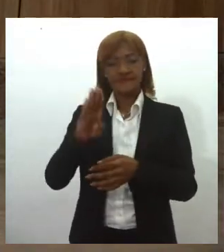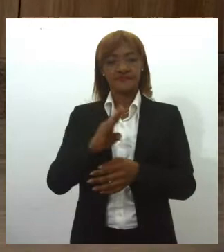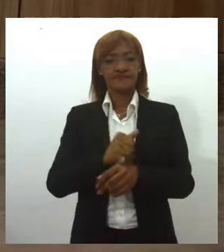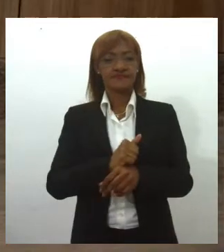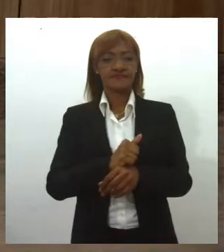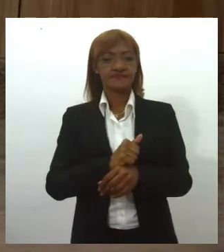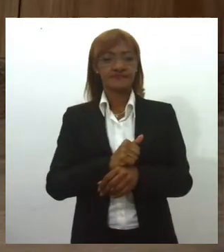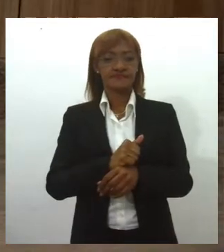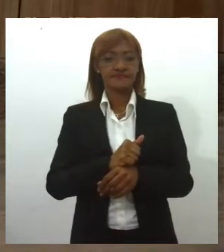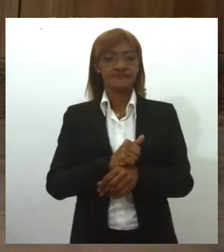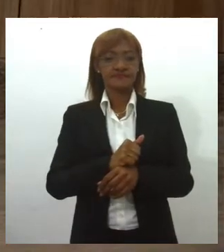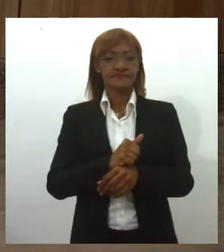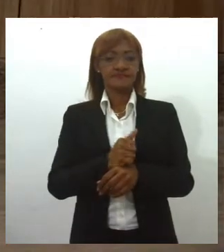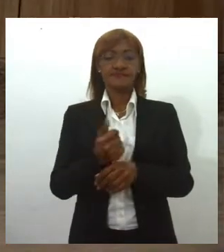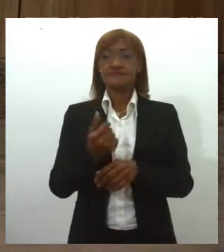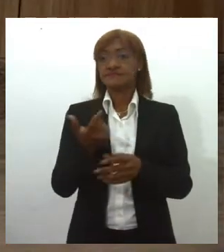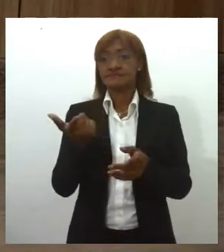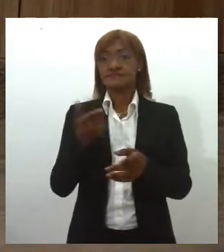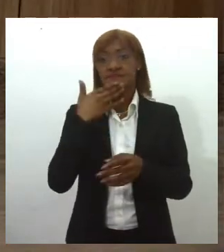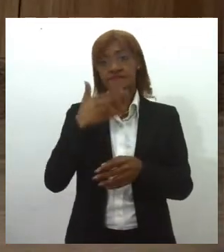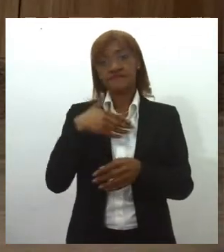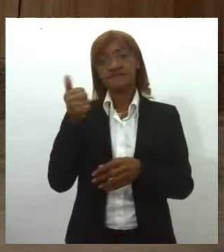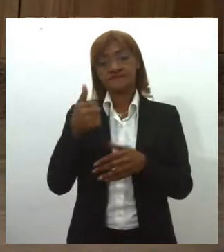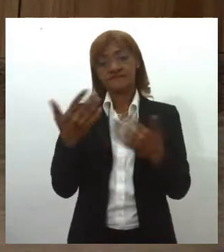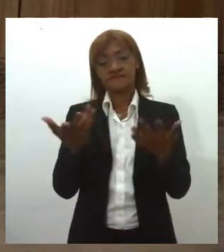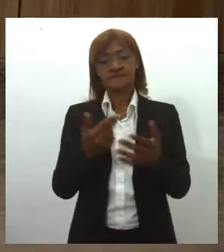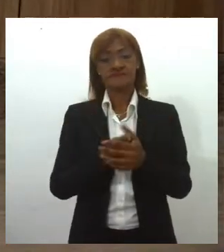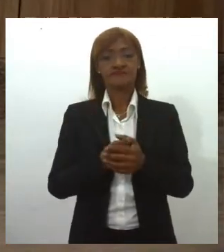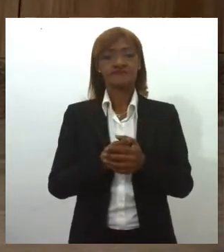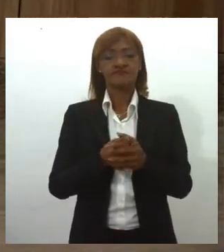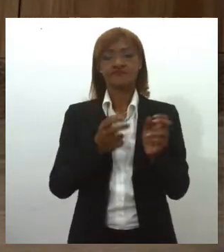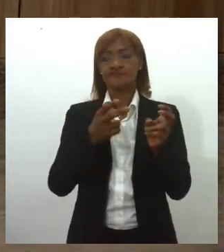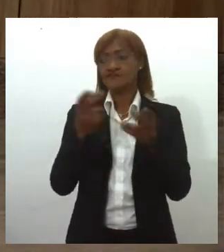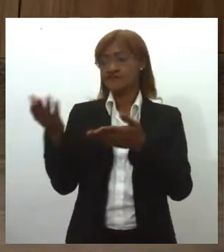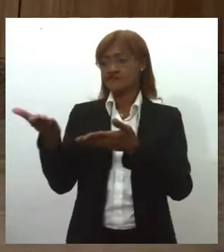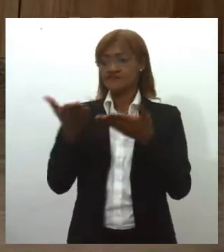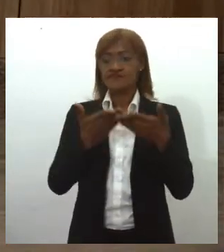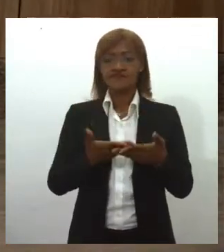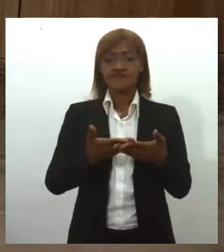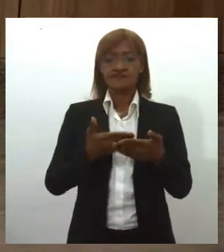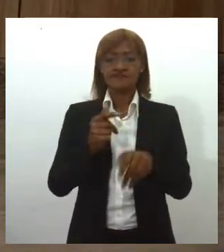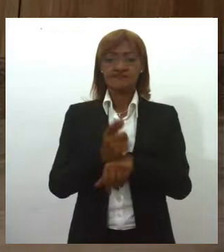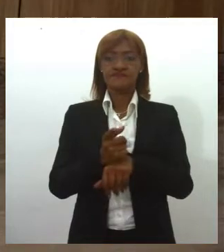mais barato, né? Em todos os aspectos. Mas vamos receber aqui o nosso primeiro entrevistado, é o Dr.